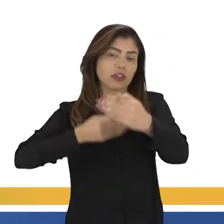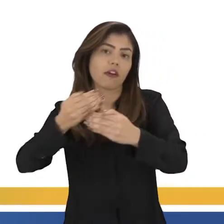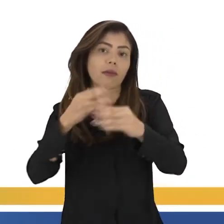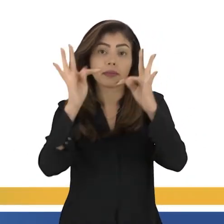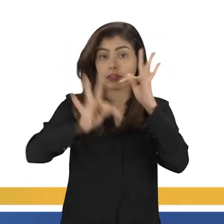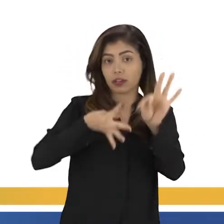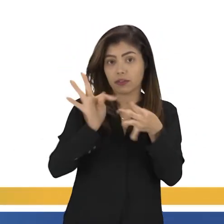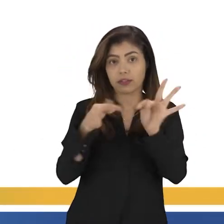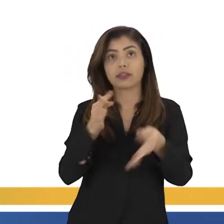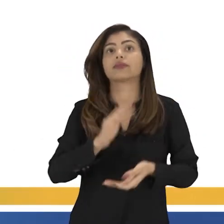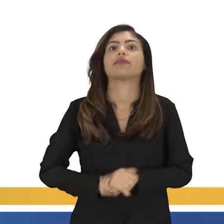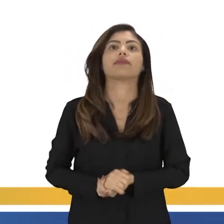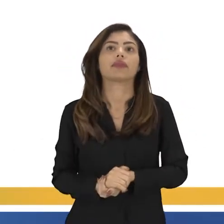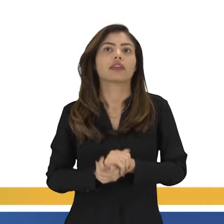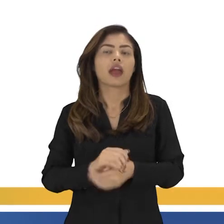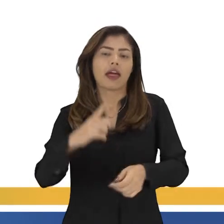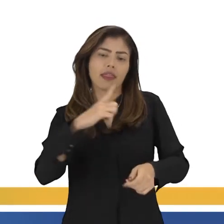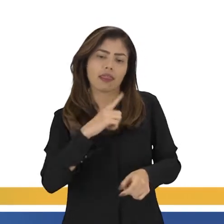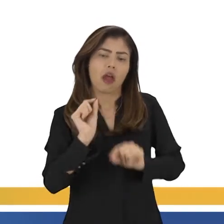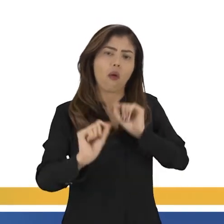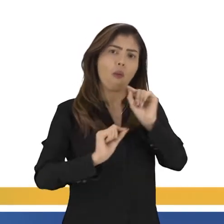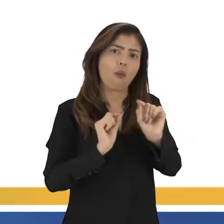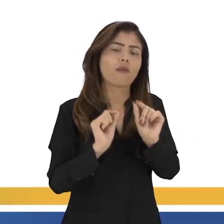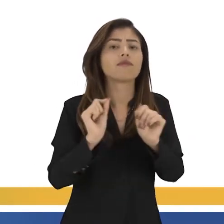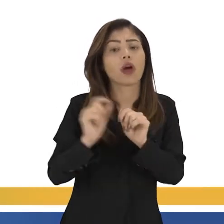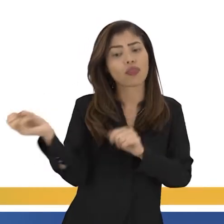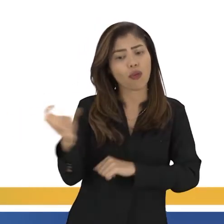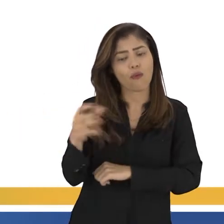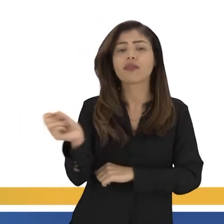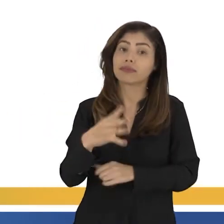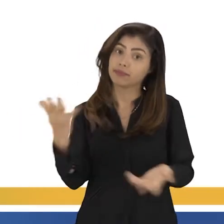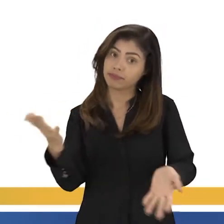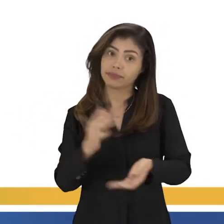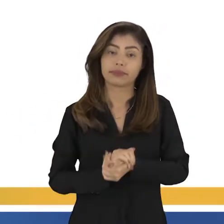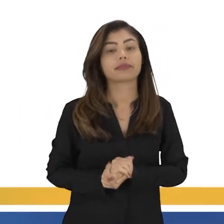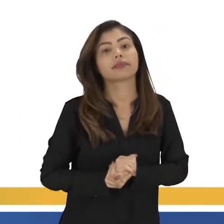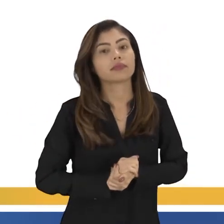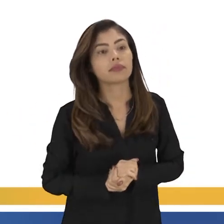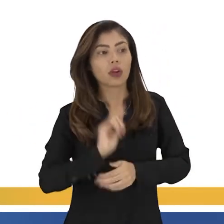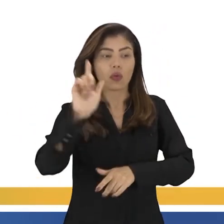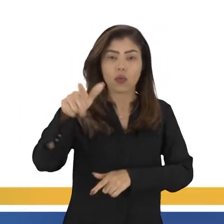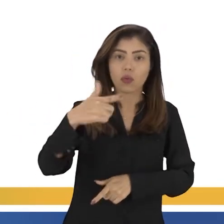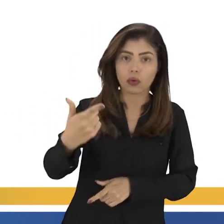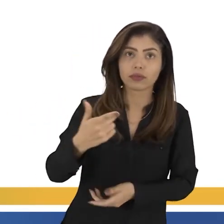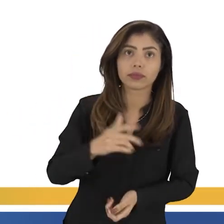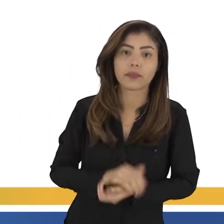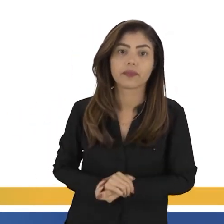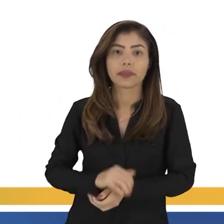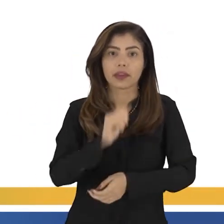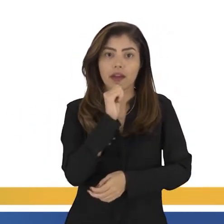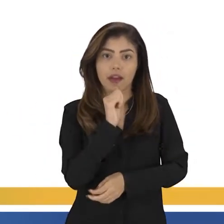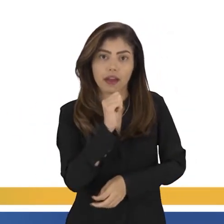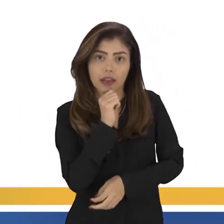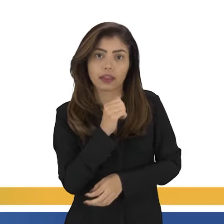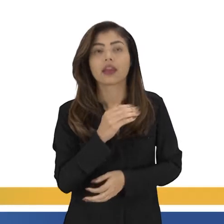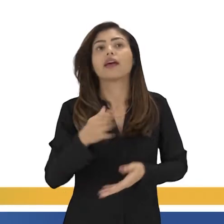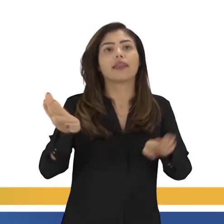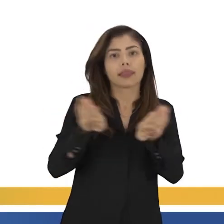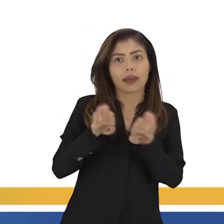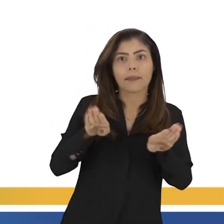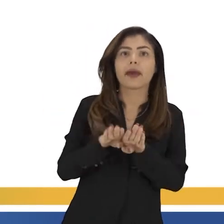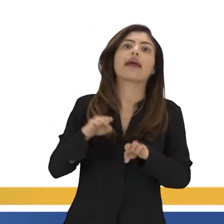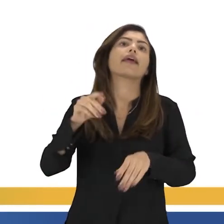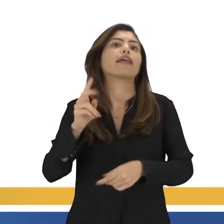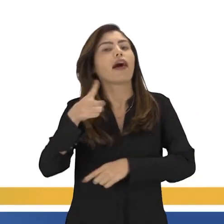desenvolvimento tecnológico, né, produz novas relações sociais, novas relações com o outro, e o outro é também a